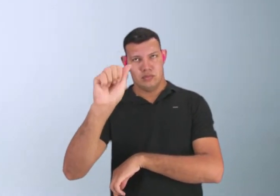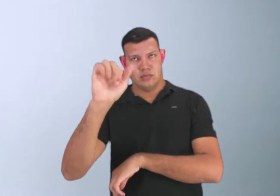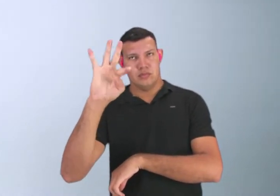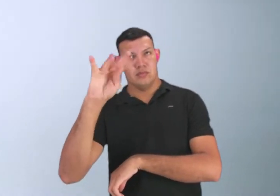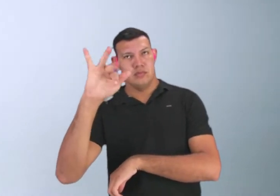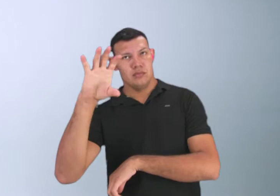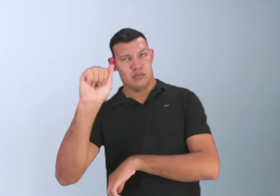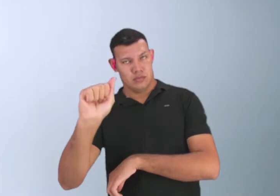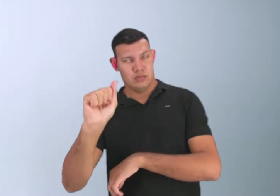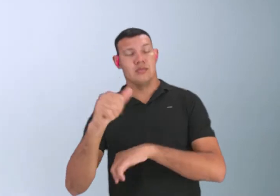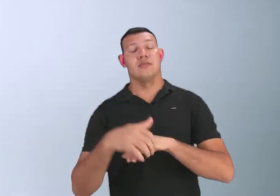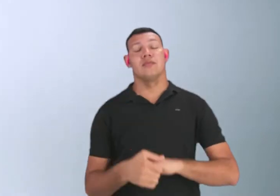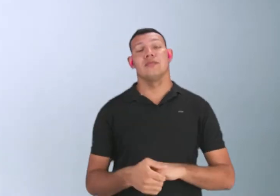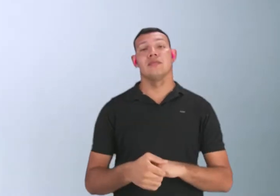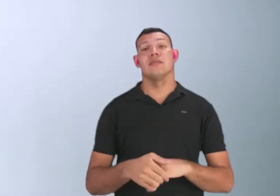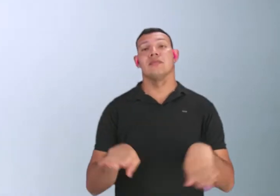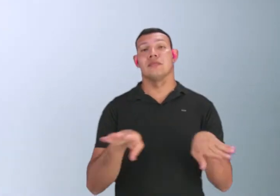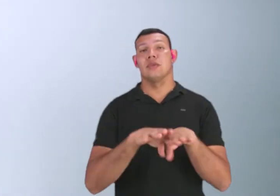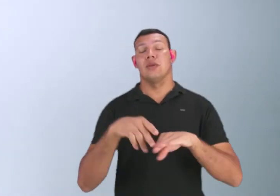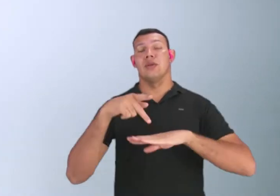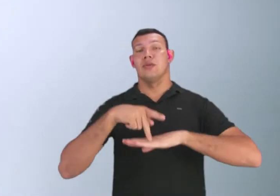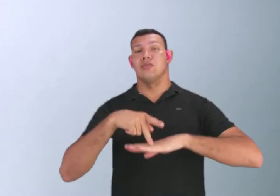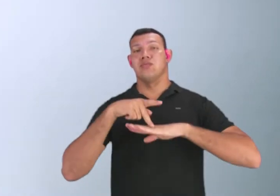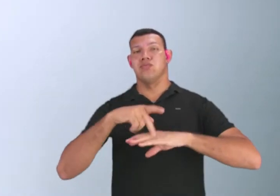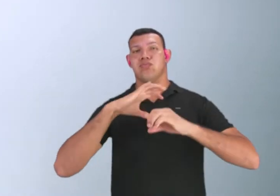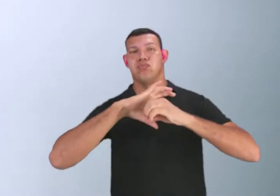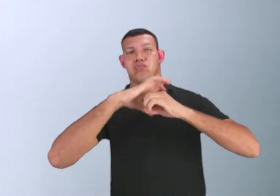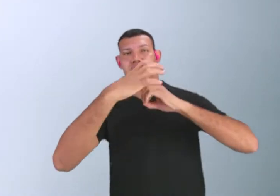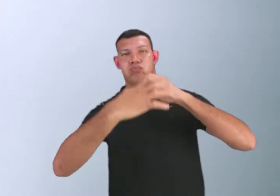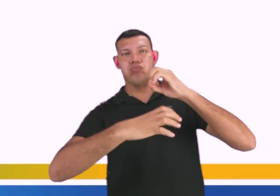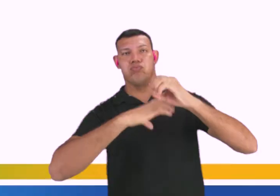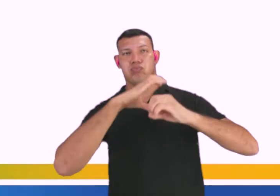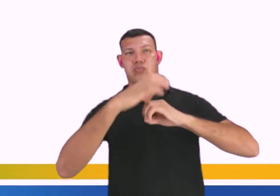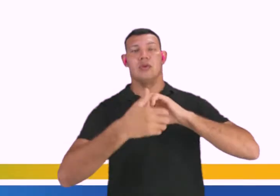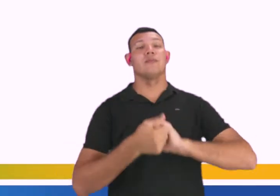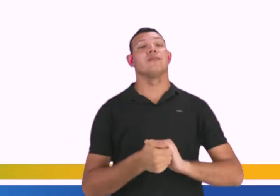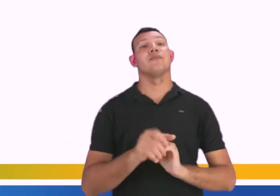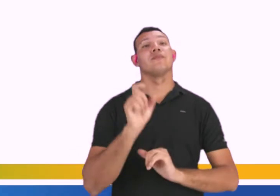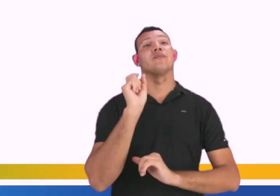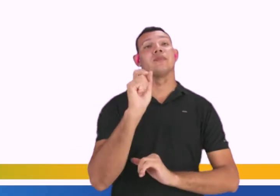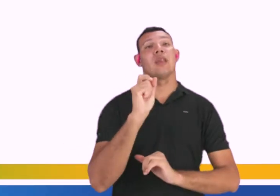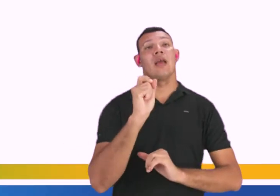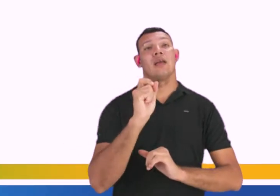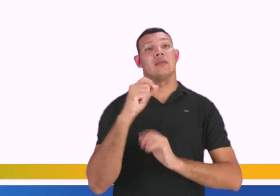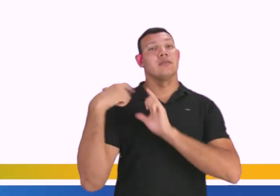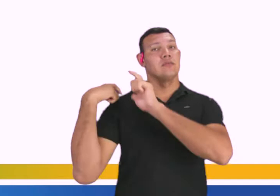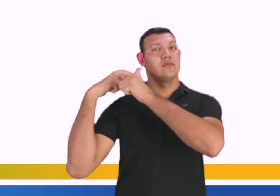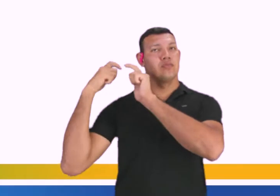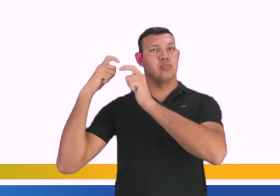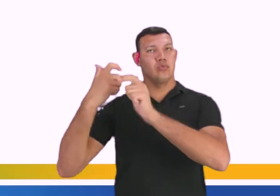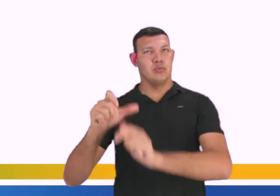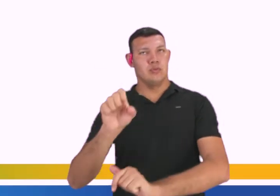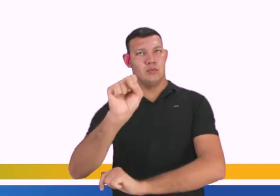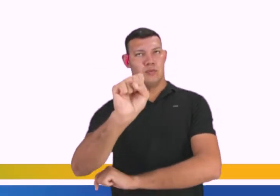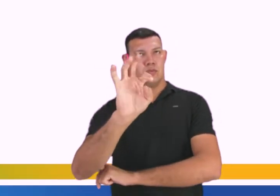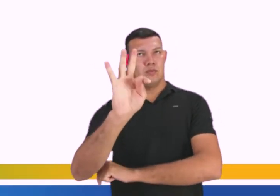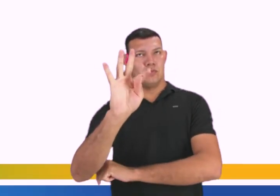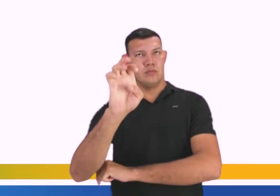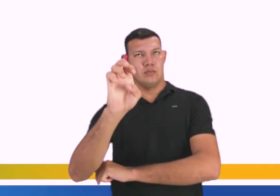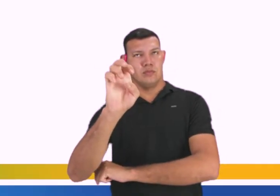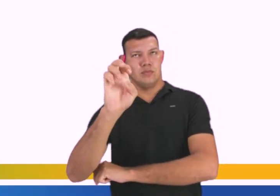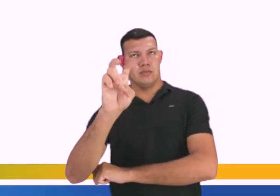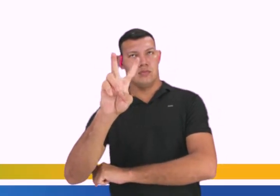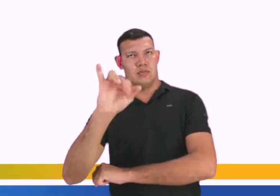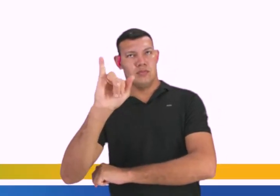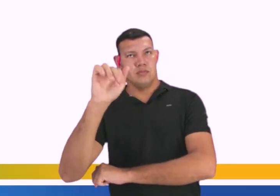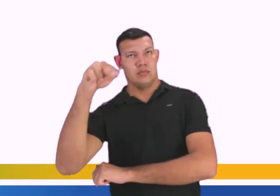Primeiro eu trouxe o teorema de Stevens, que está enunciado aí, que diz assim: a diferença entre as pressões de dois pontos de um fluido em